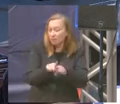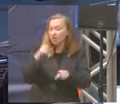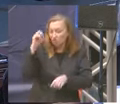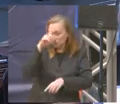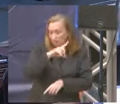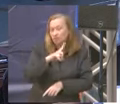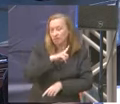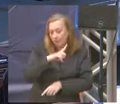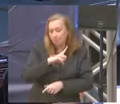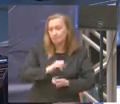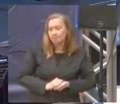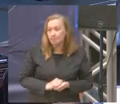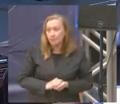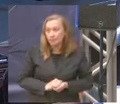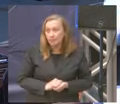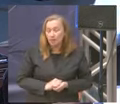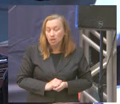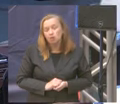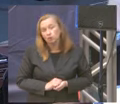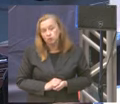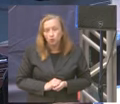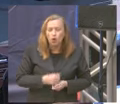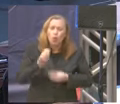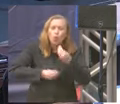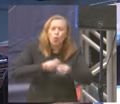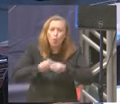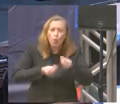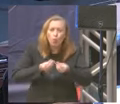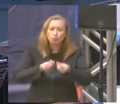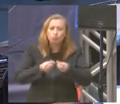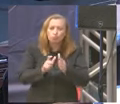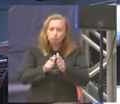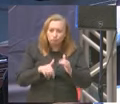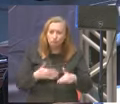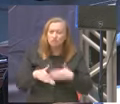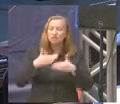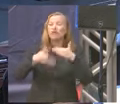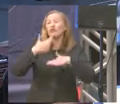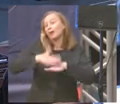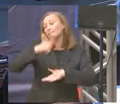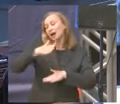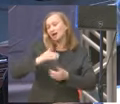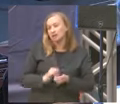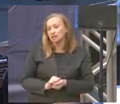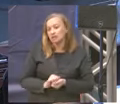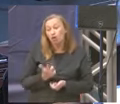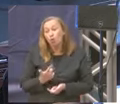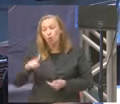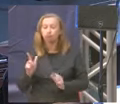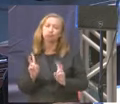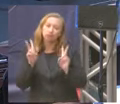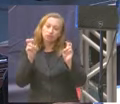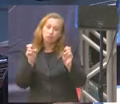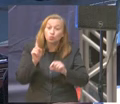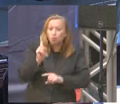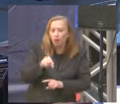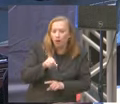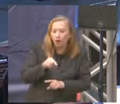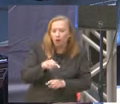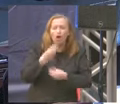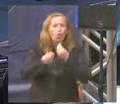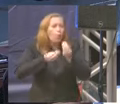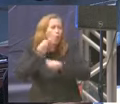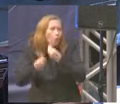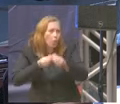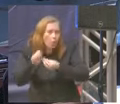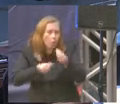que tem. Okay? Então, como é que aumentar isso? A outra questão é como é que